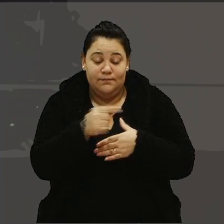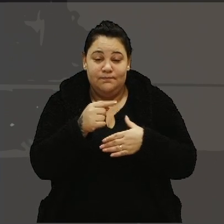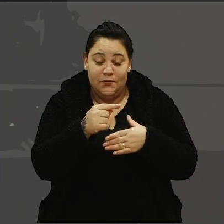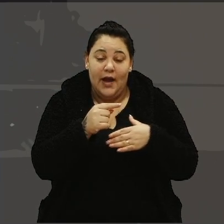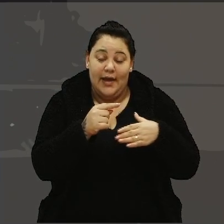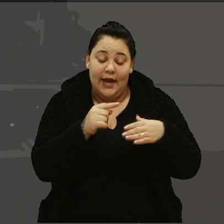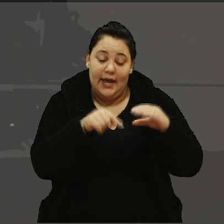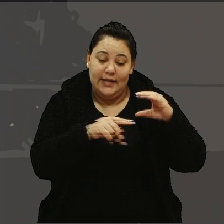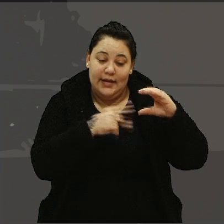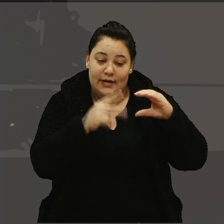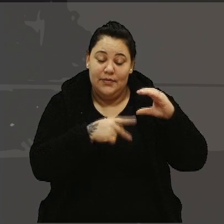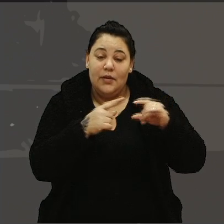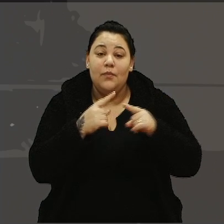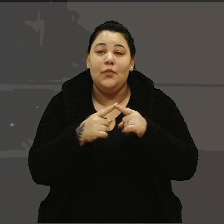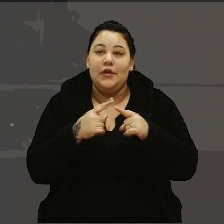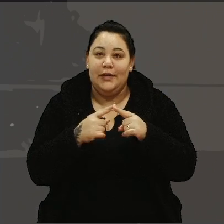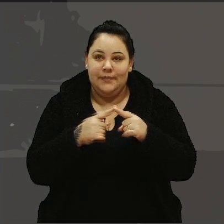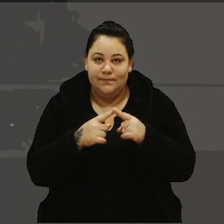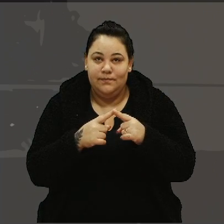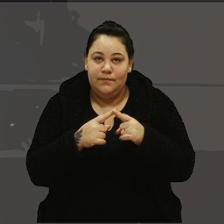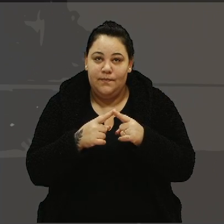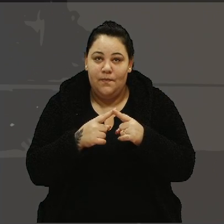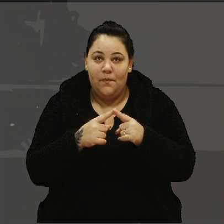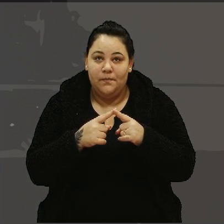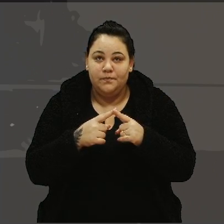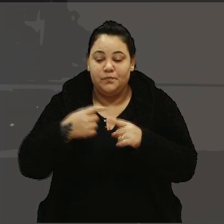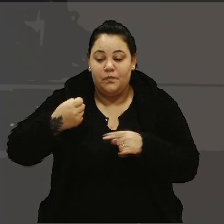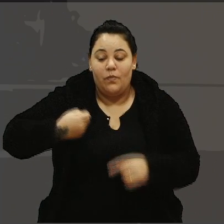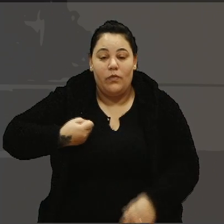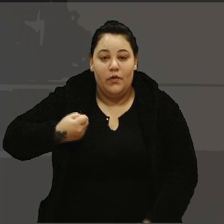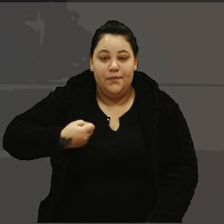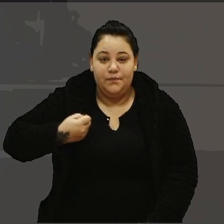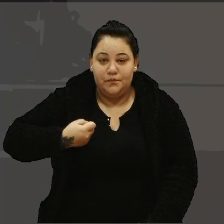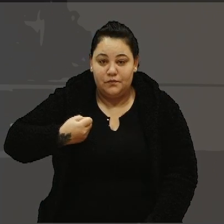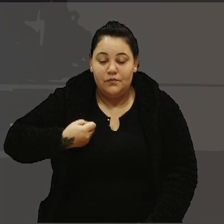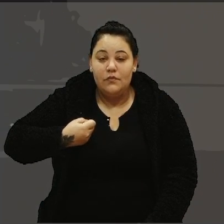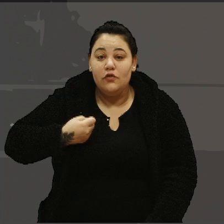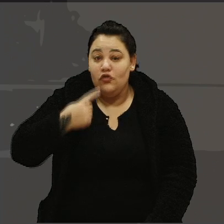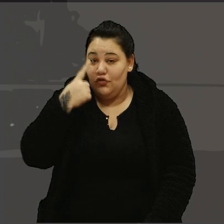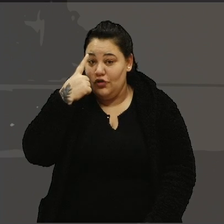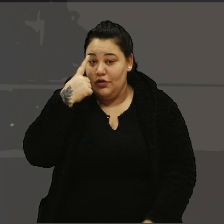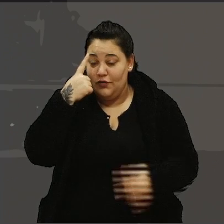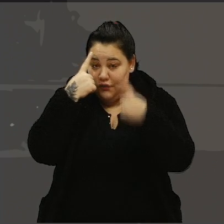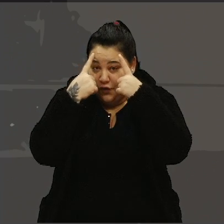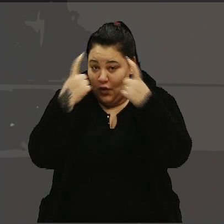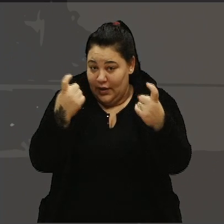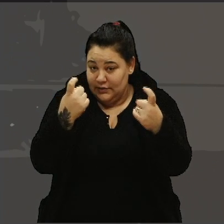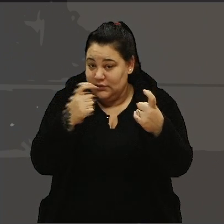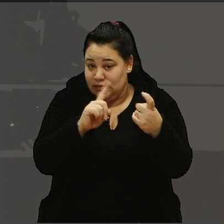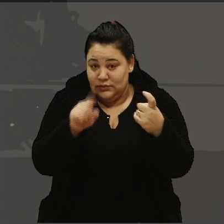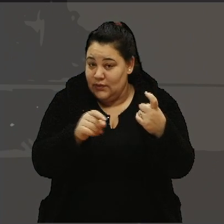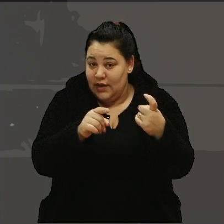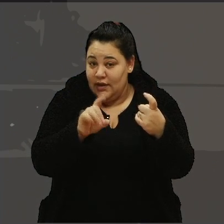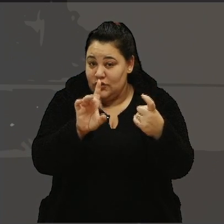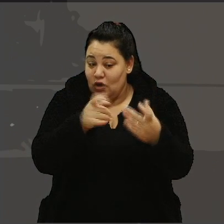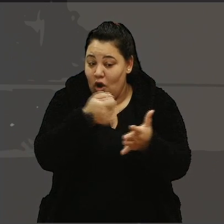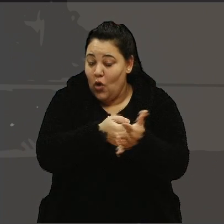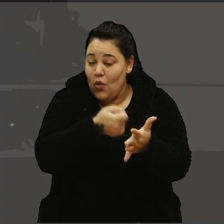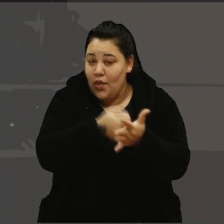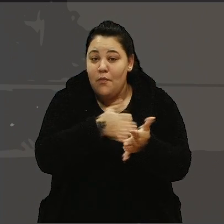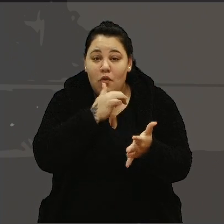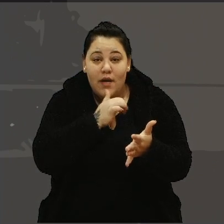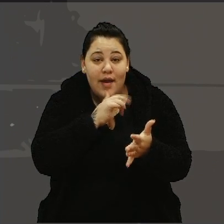porque a epidemia de violência não é uma luta só das mulheres, é uma luta de todos. Porque onde